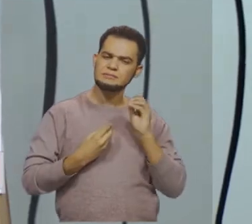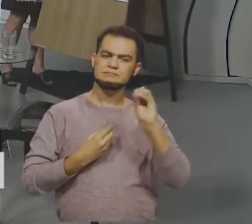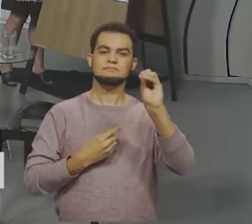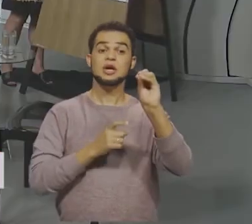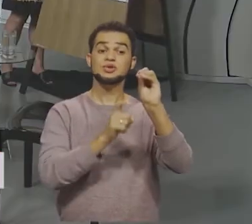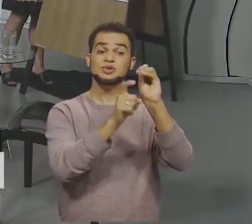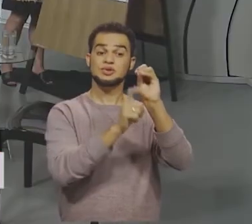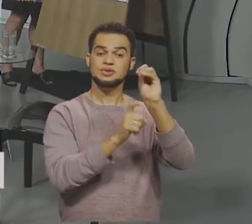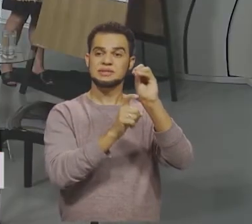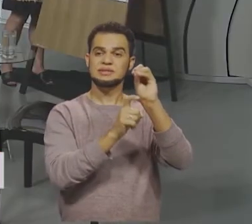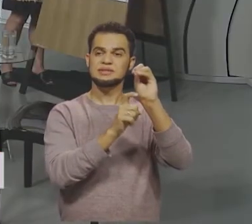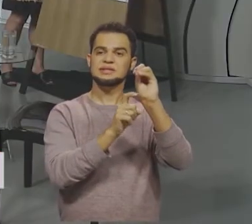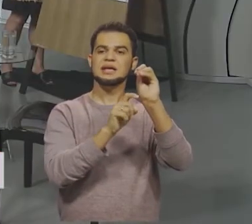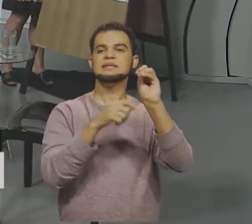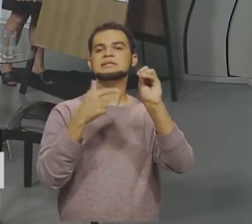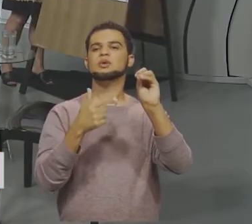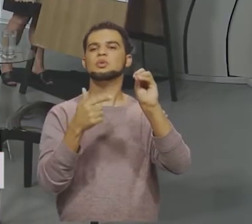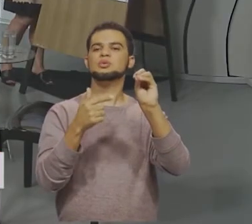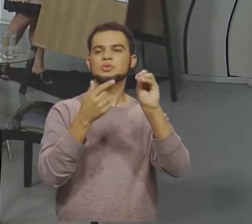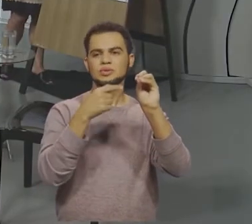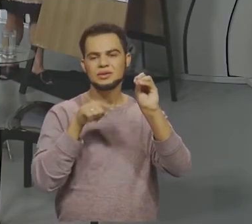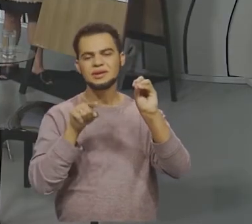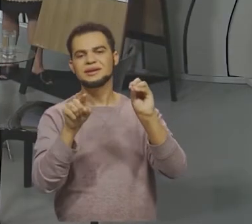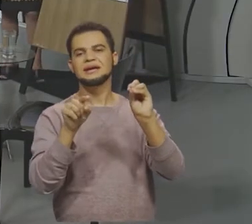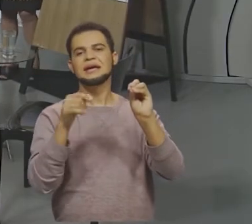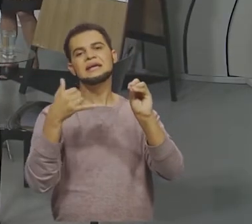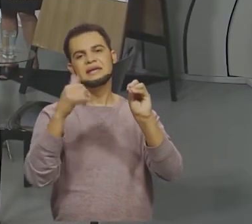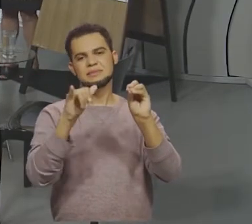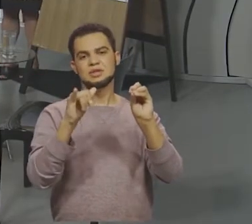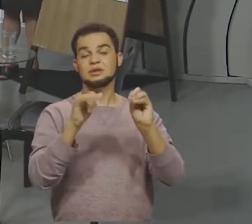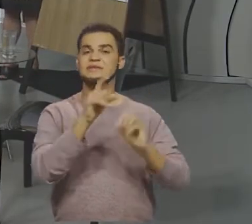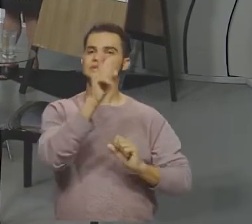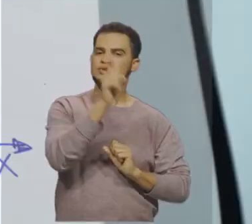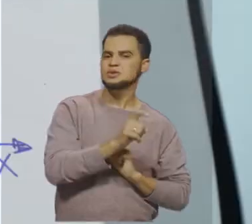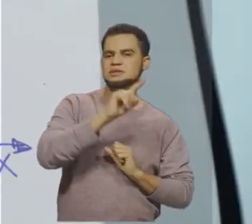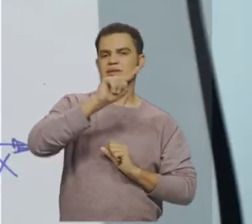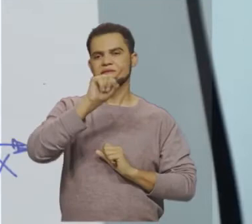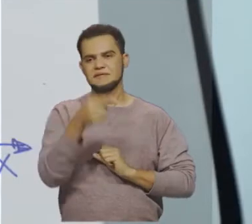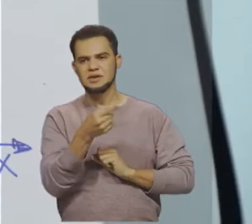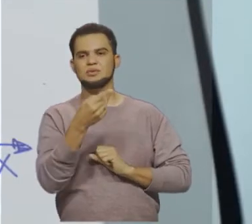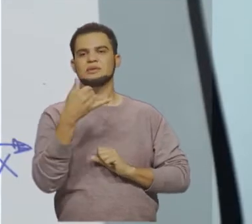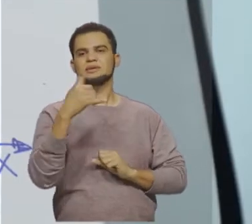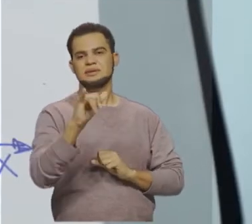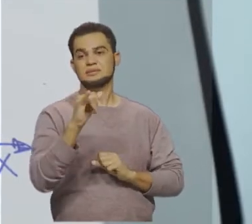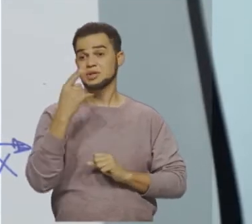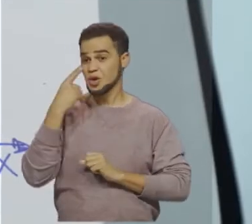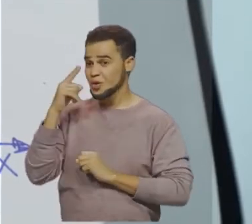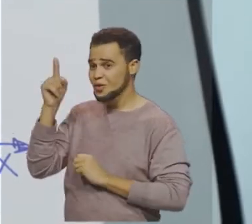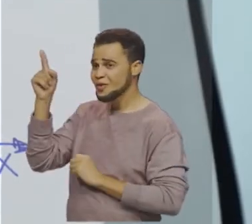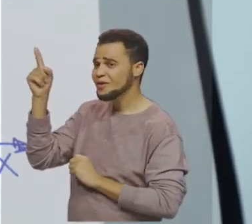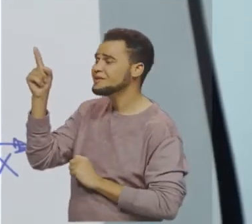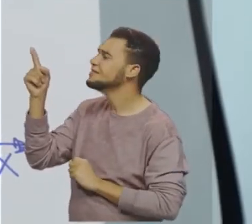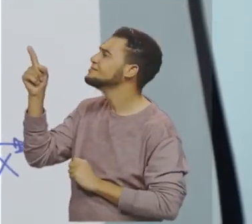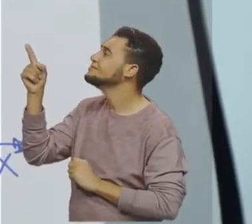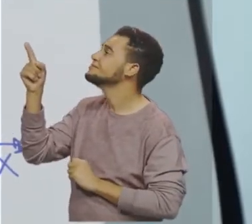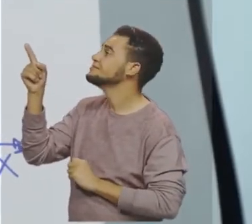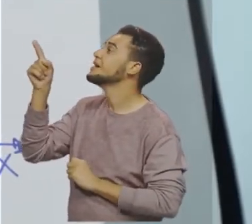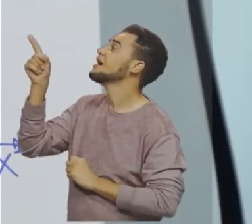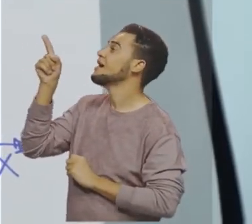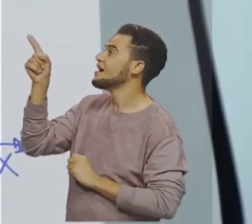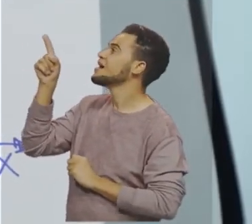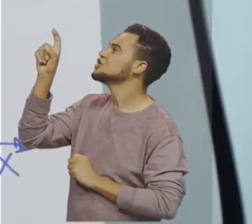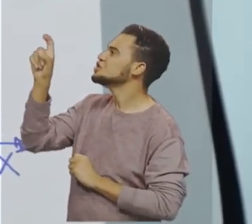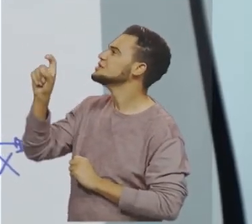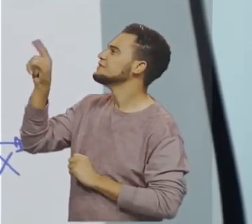y depois da vírgula. Então, o par ordenado depende muito, né,